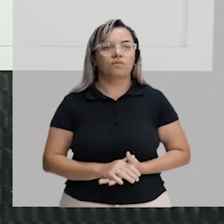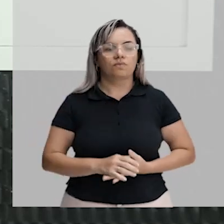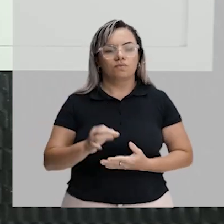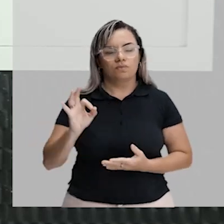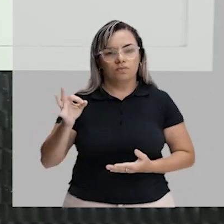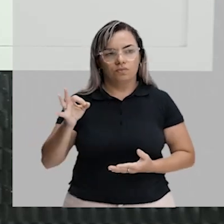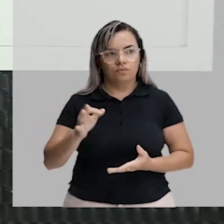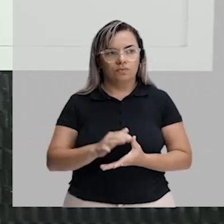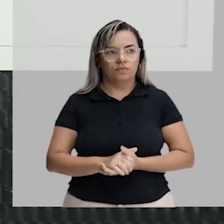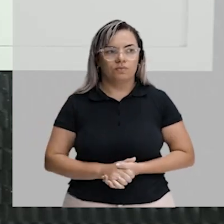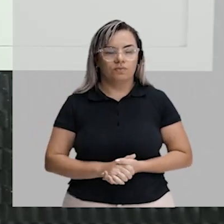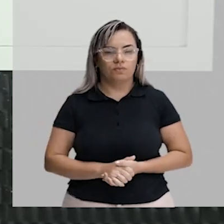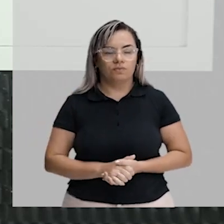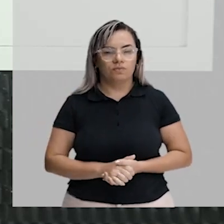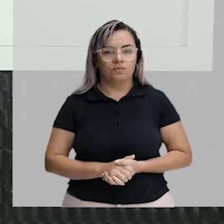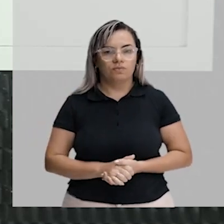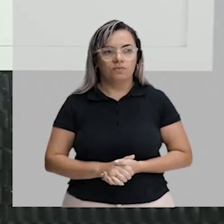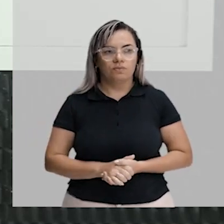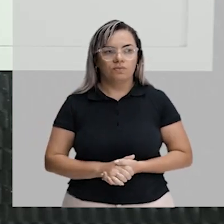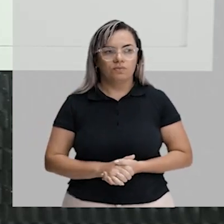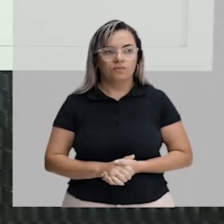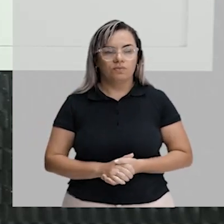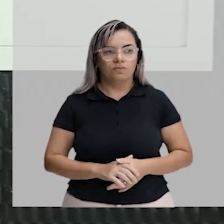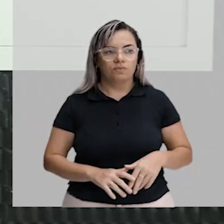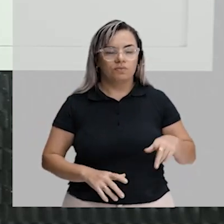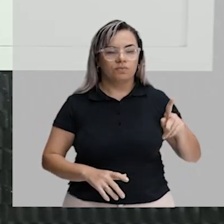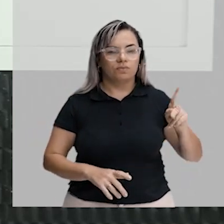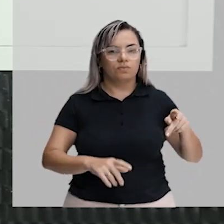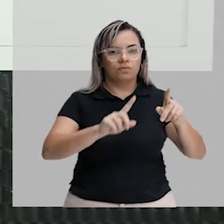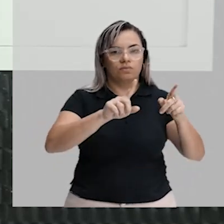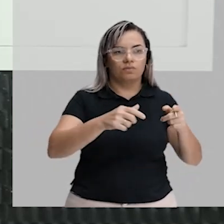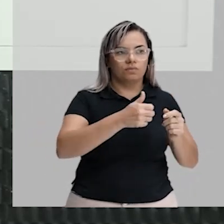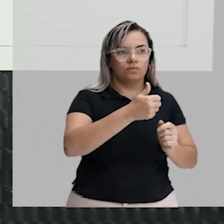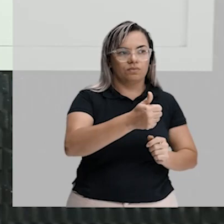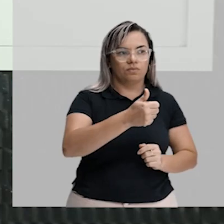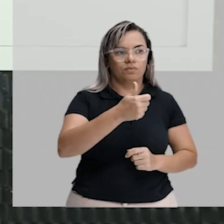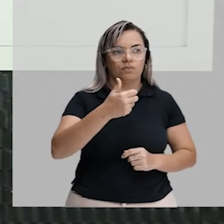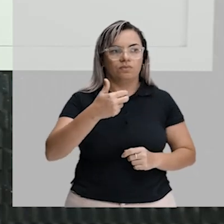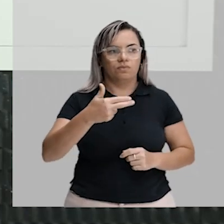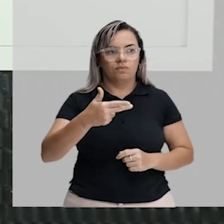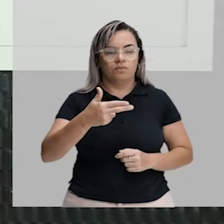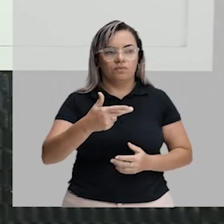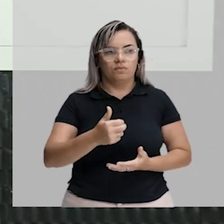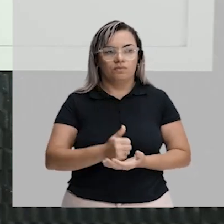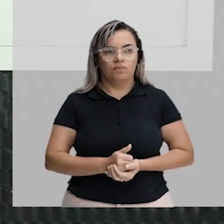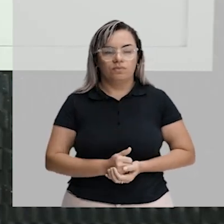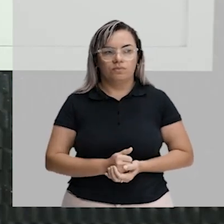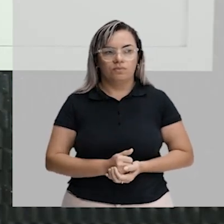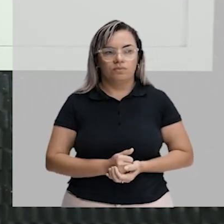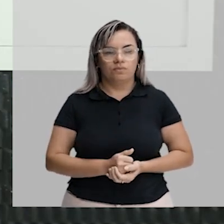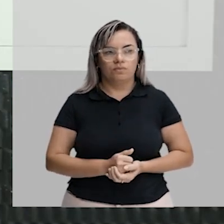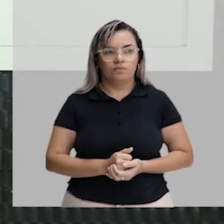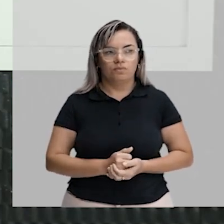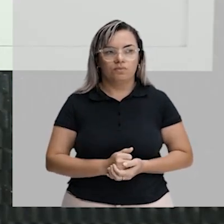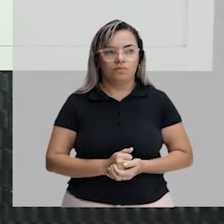Certo? Então, vamos lá. P1 vai ser igual. Olha, aqui vai ficar